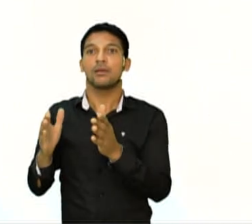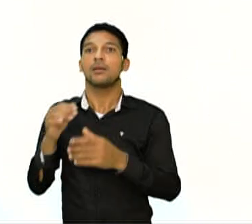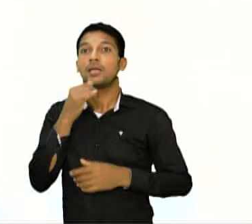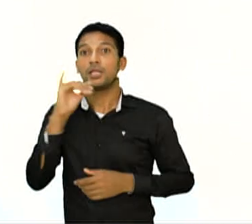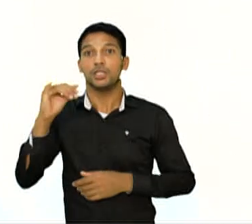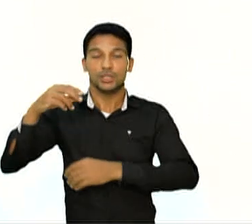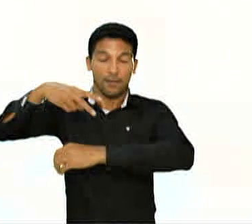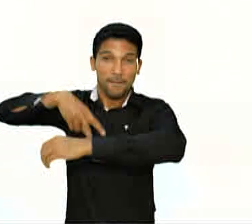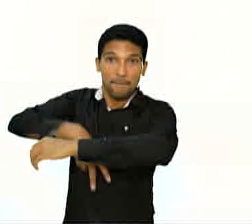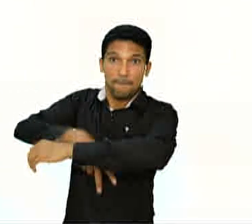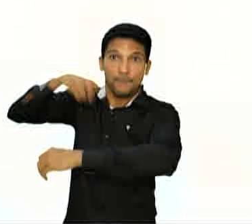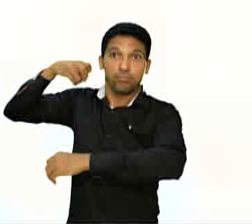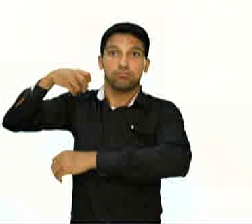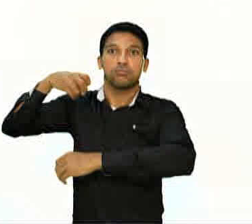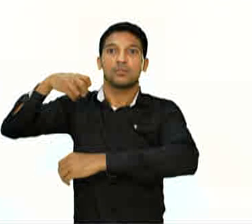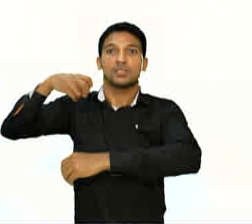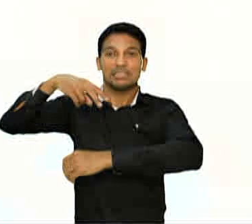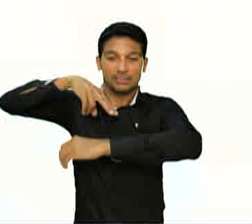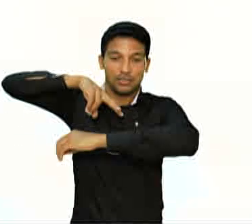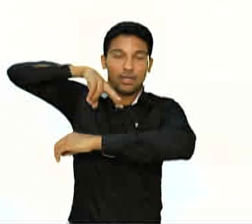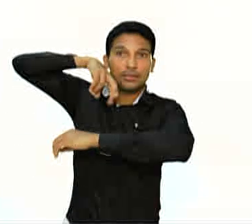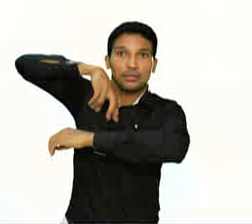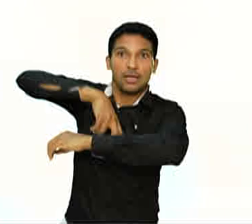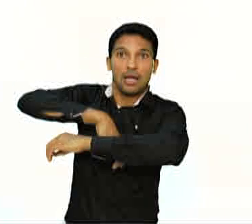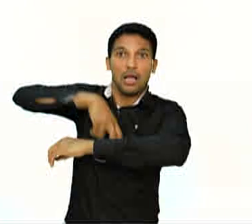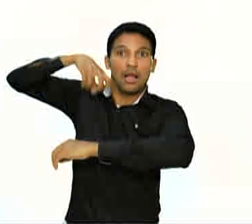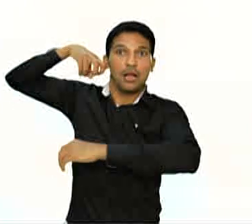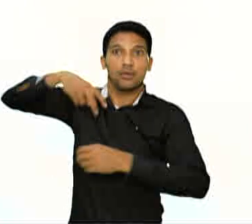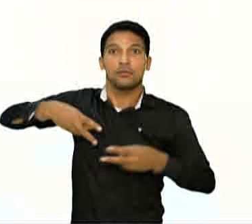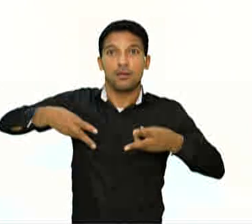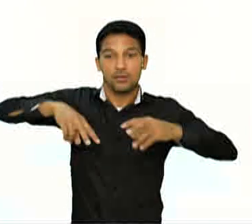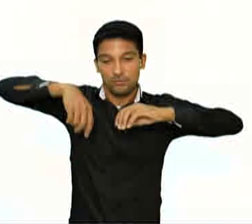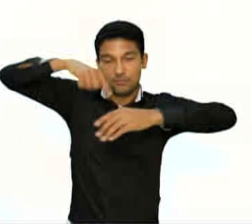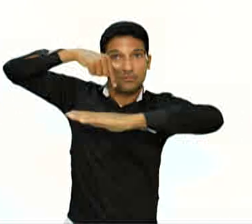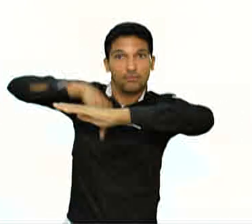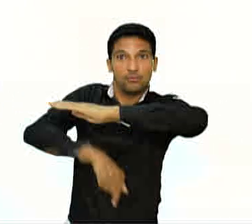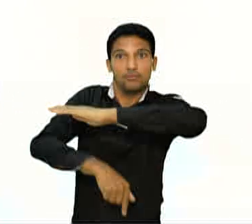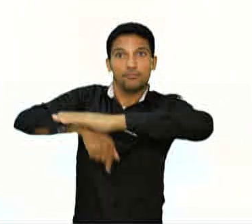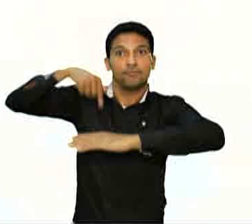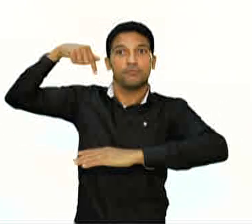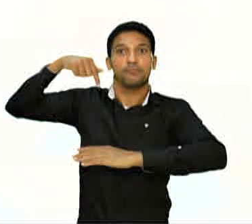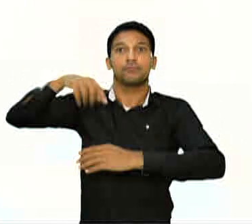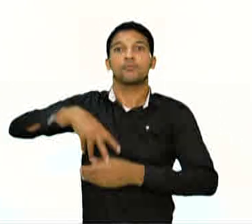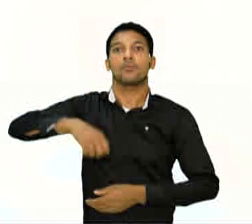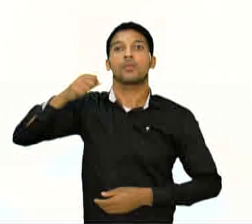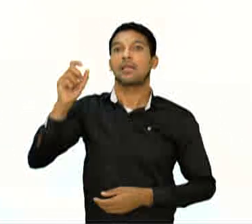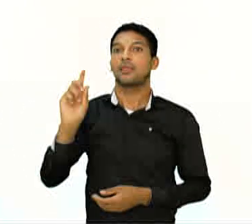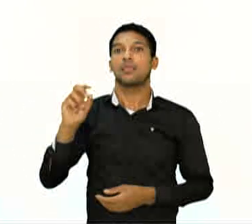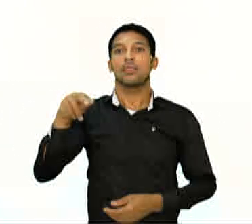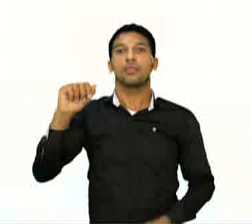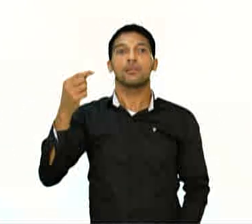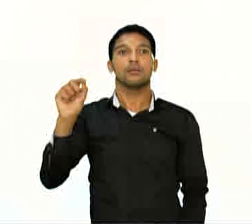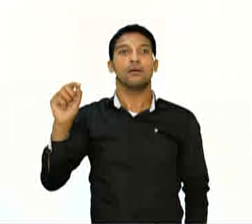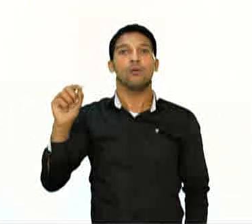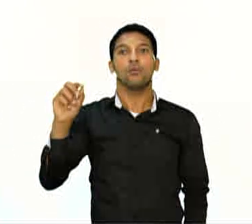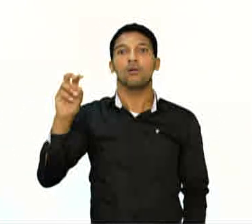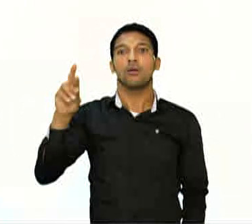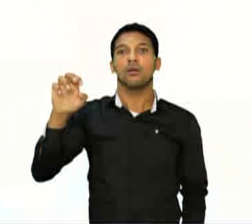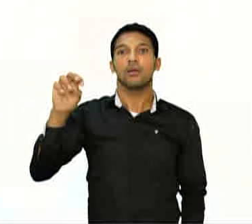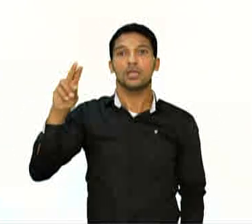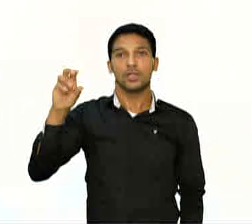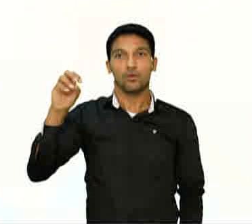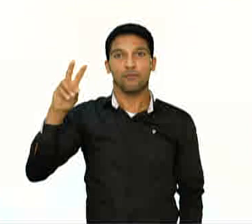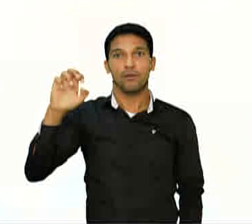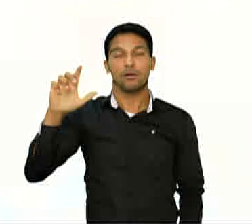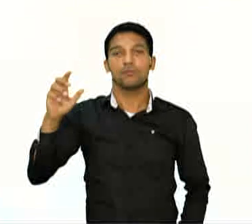tema abordado, é correto afirmar que, letra A, o carvão mineral é uma fonte de energia renovável, pois a utilização de lenha para